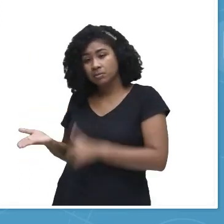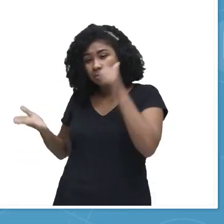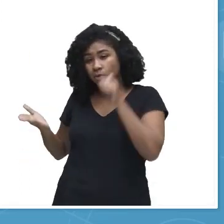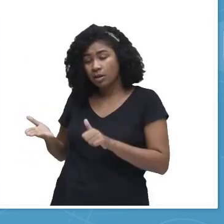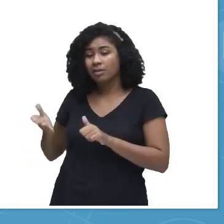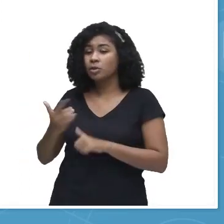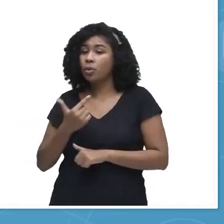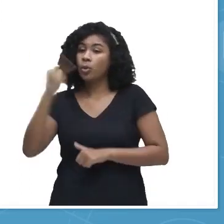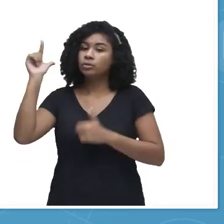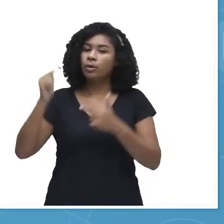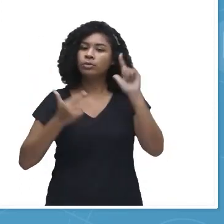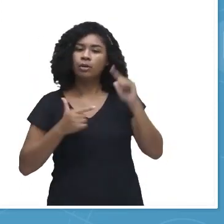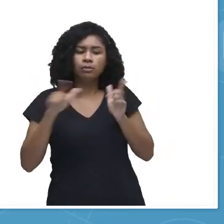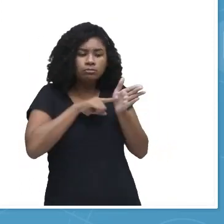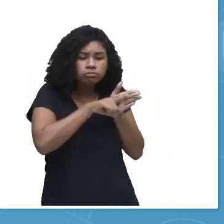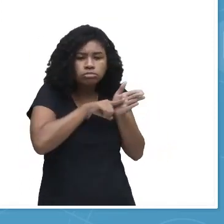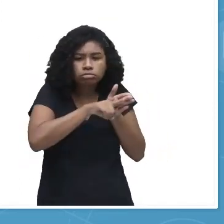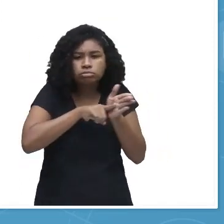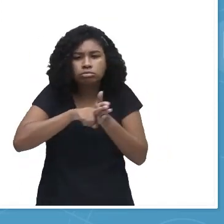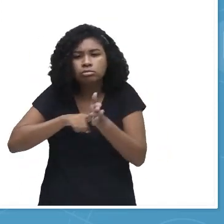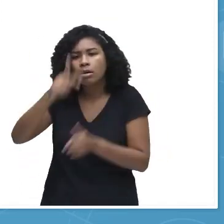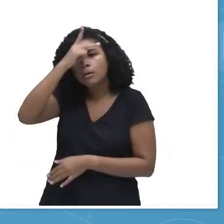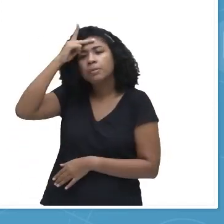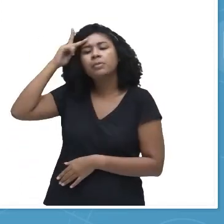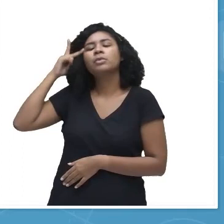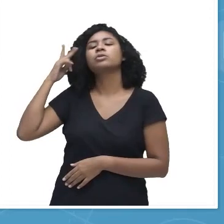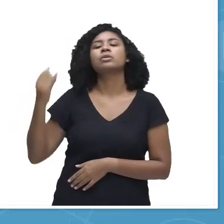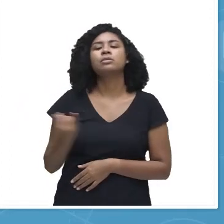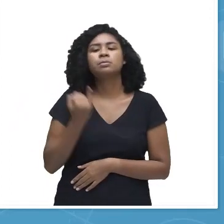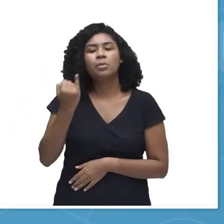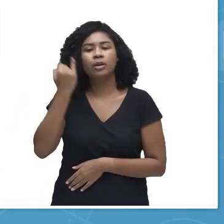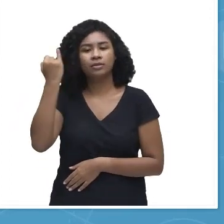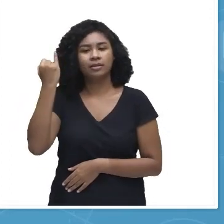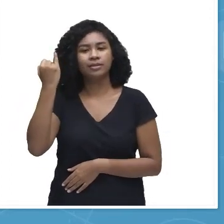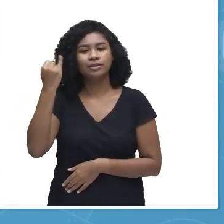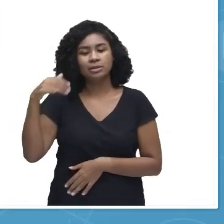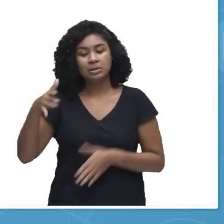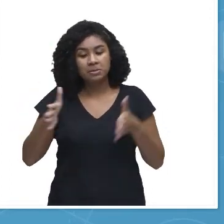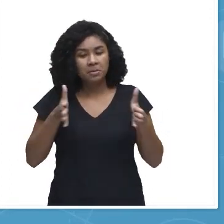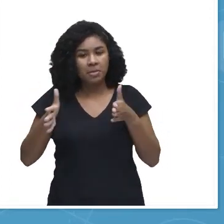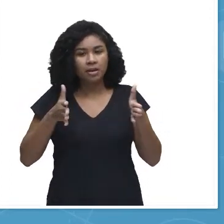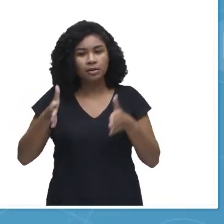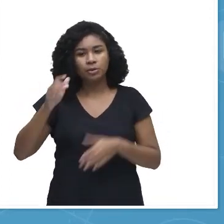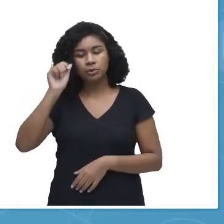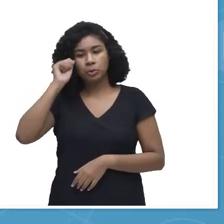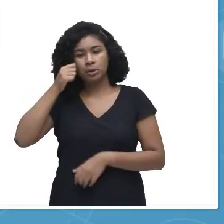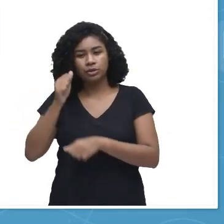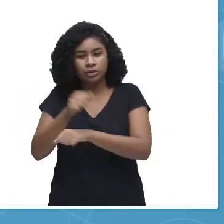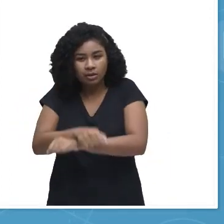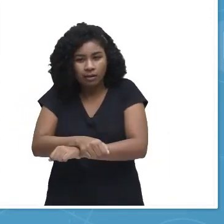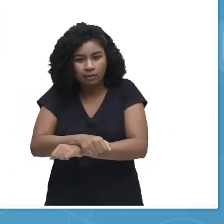outras representantes da resistência negra à escravização no Brasil. Ok? Vamos partir para a próxima personalidade.